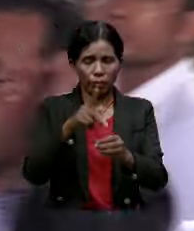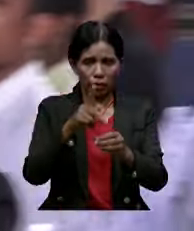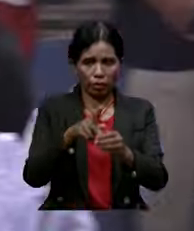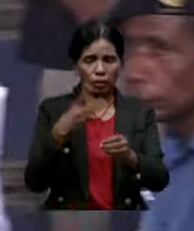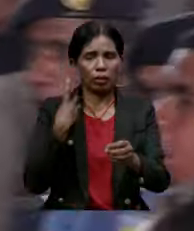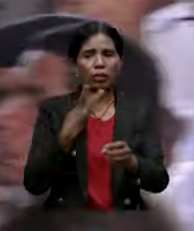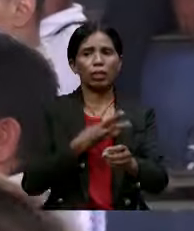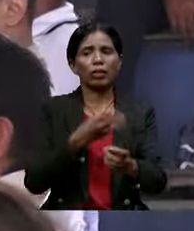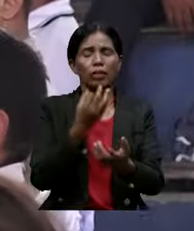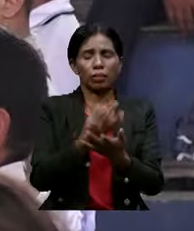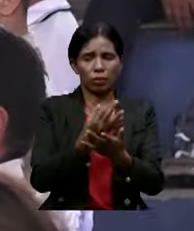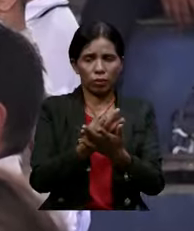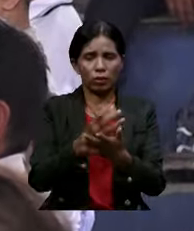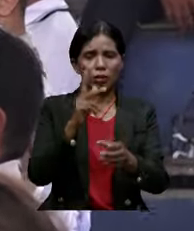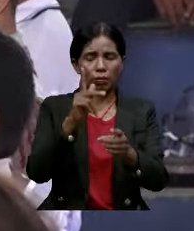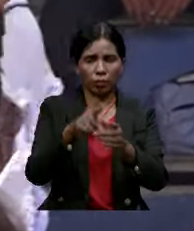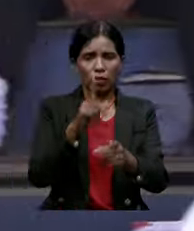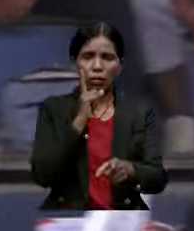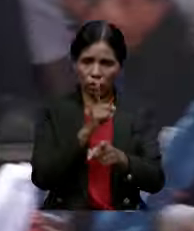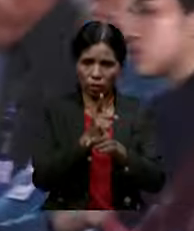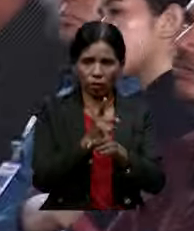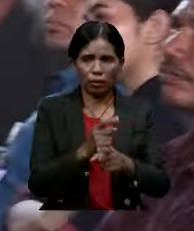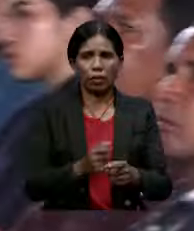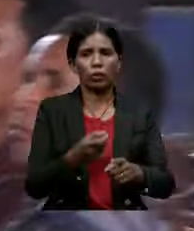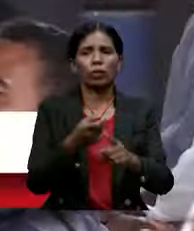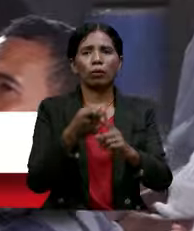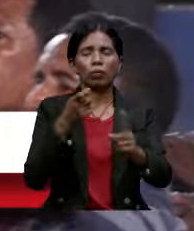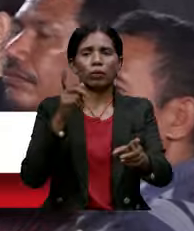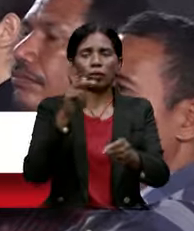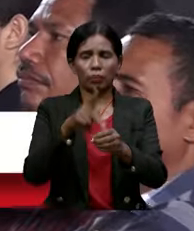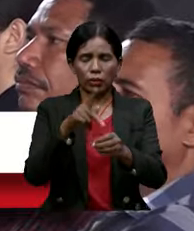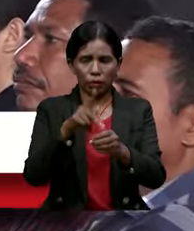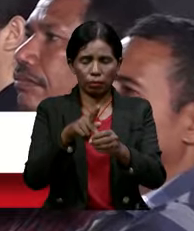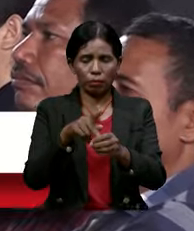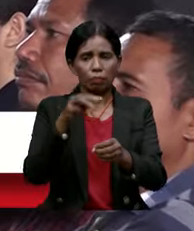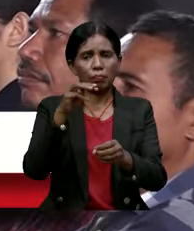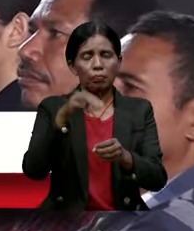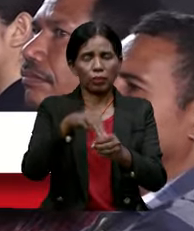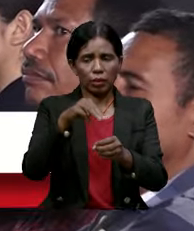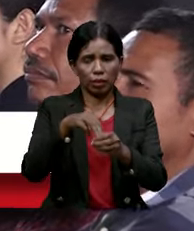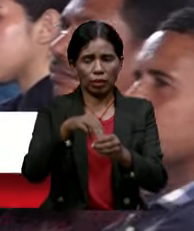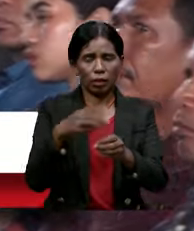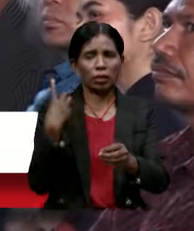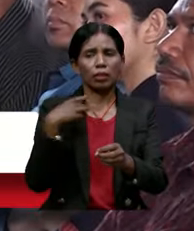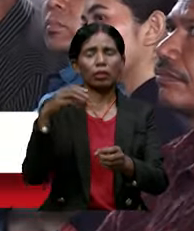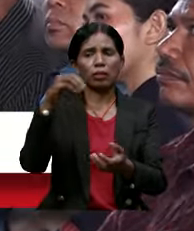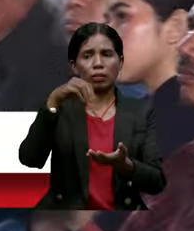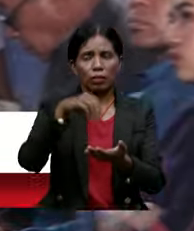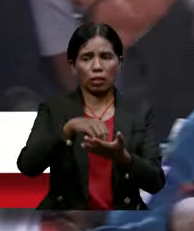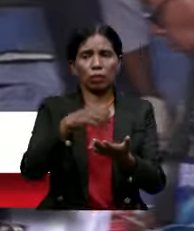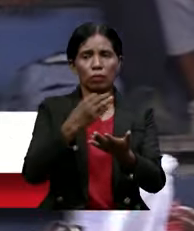fundo minerai los glai Rusi mineral sinne e de se cria fundo